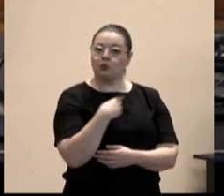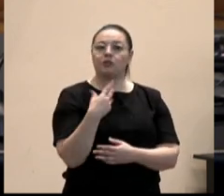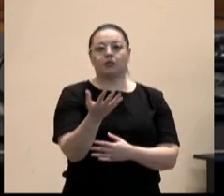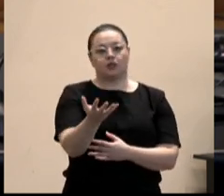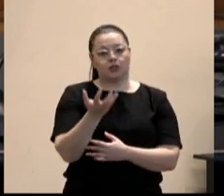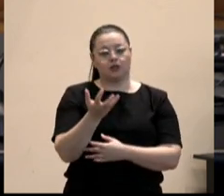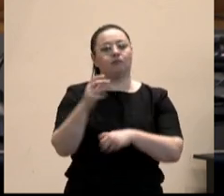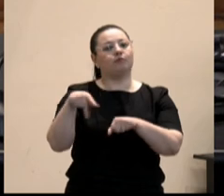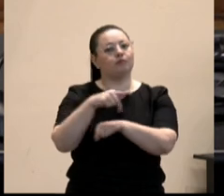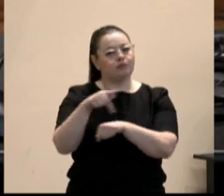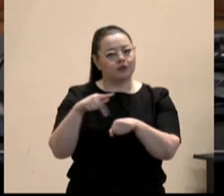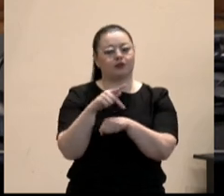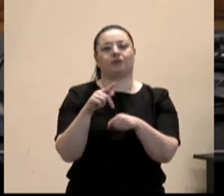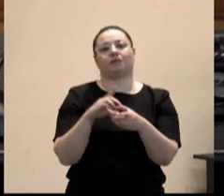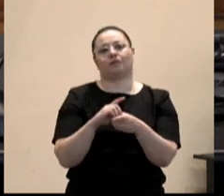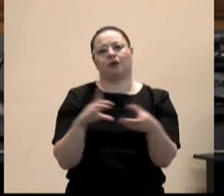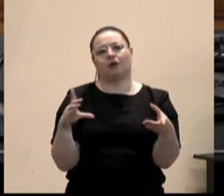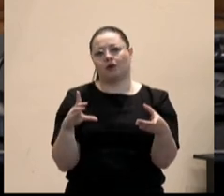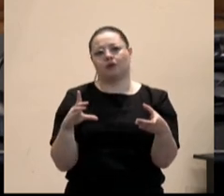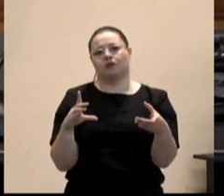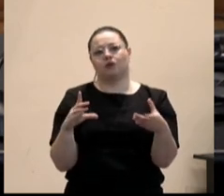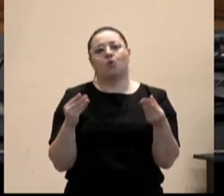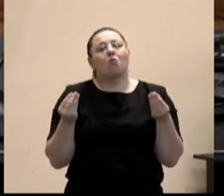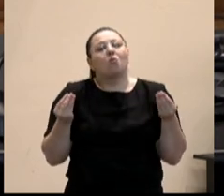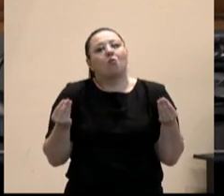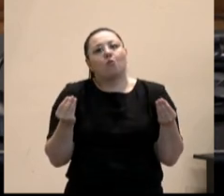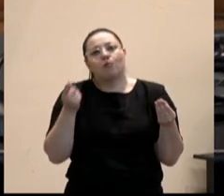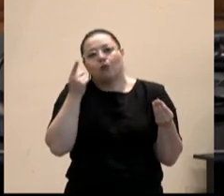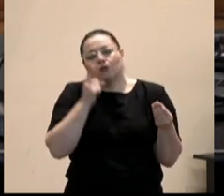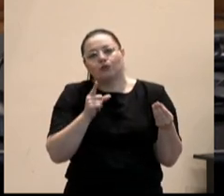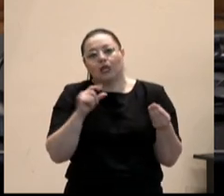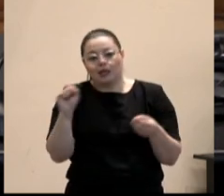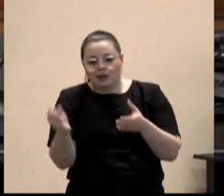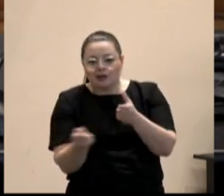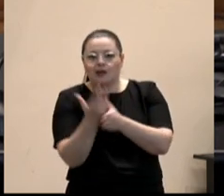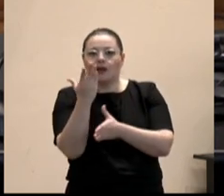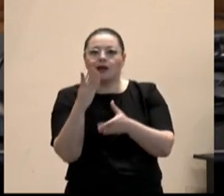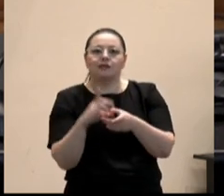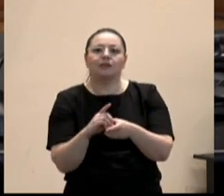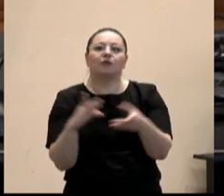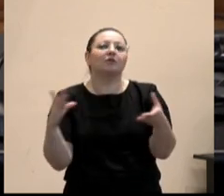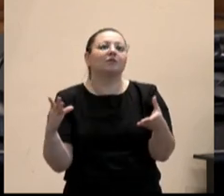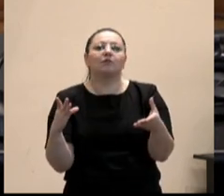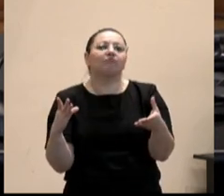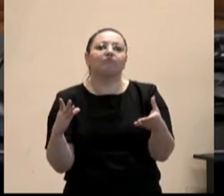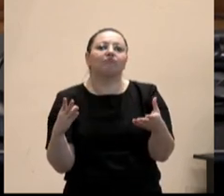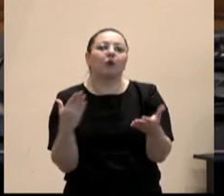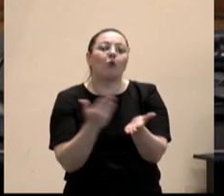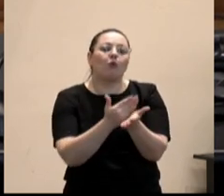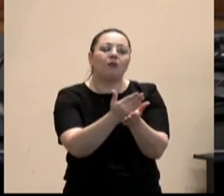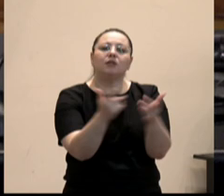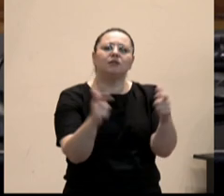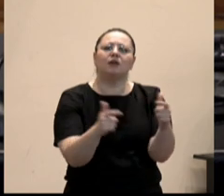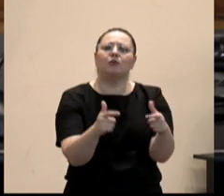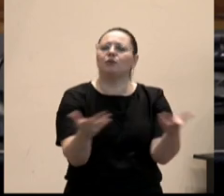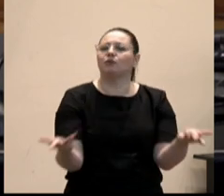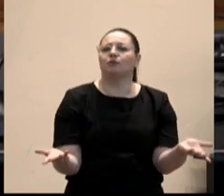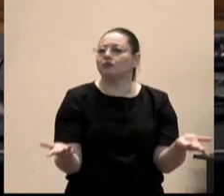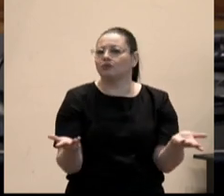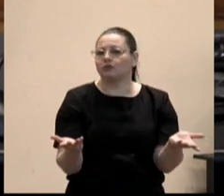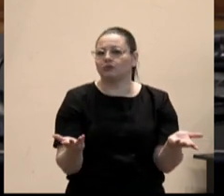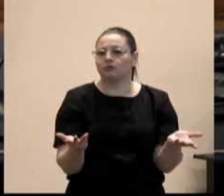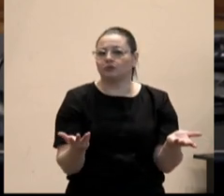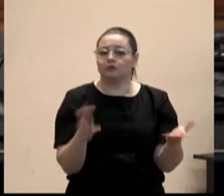democrático, como que a gente vai construir? Passa por onde essa construção? Passa